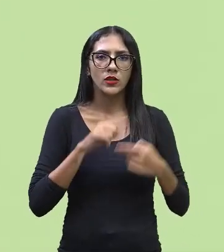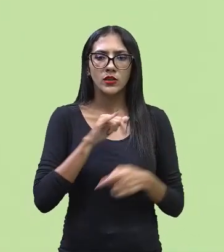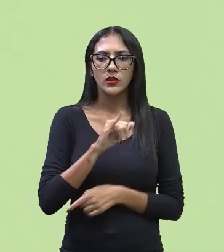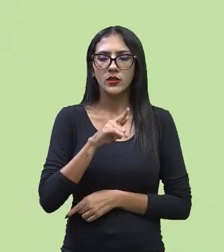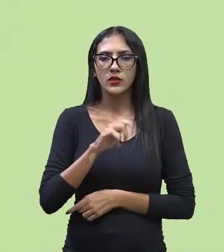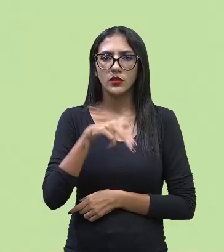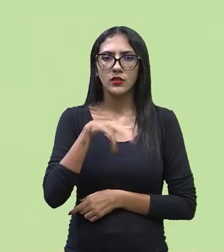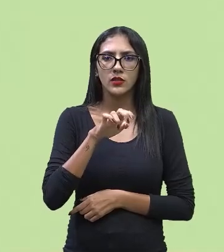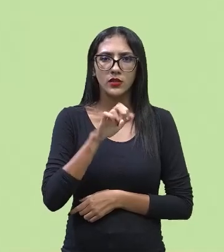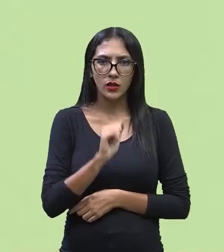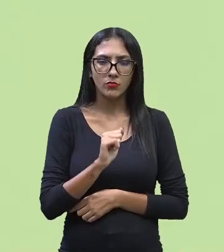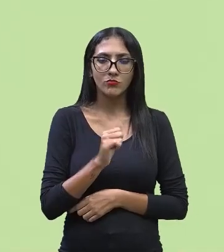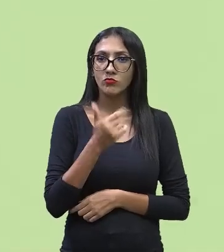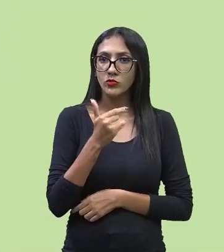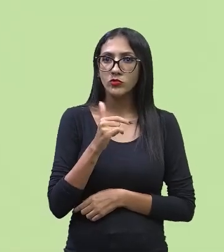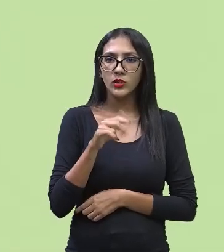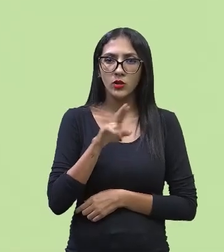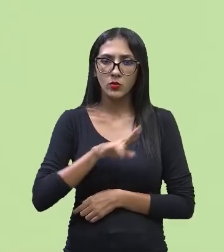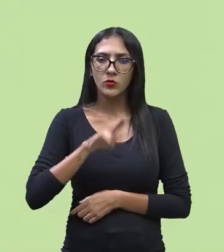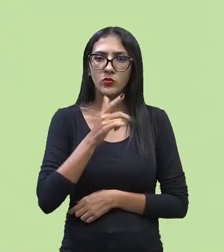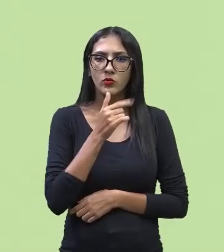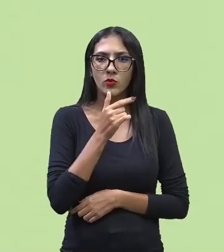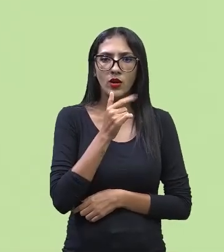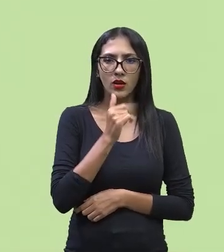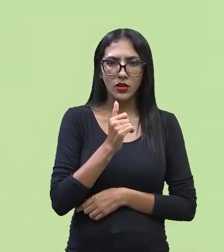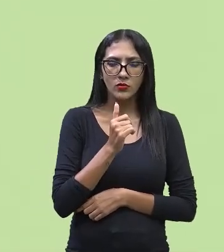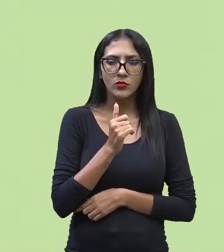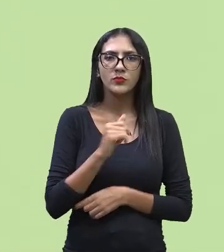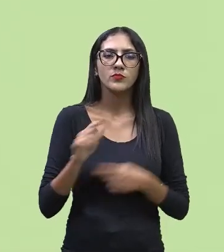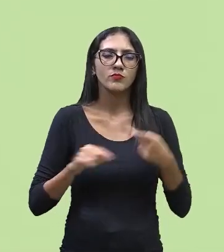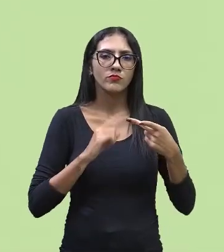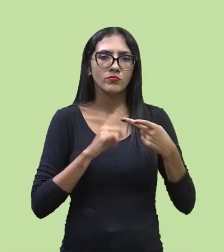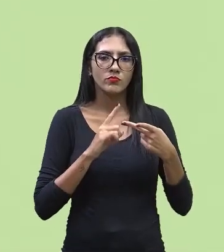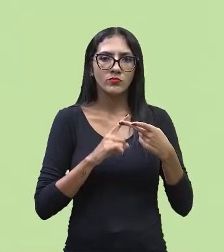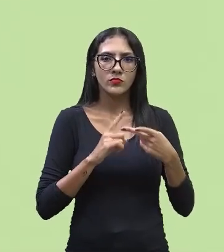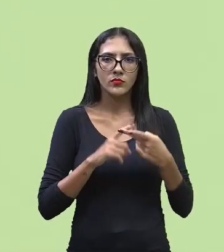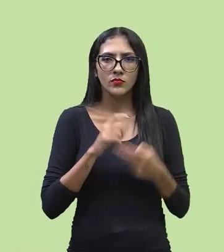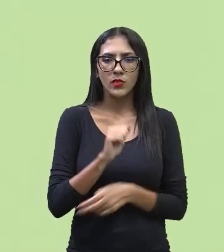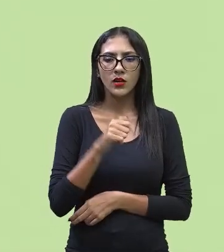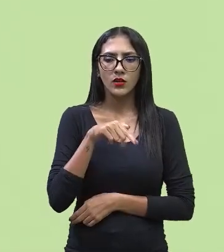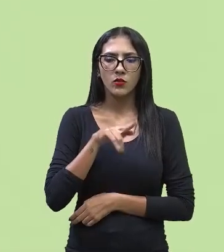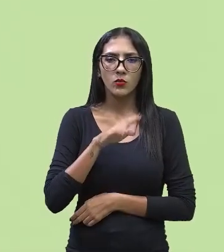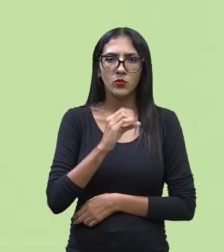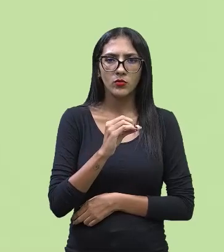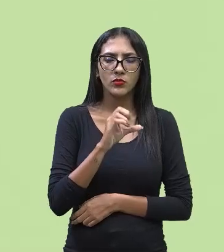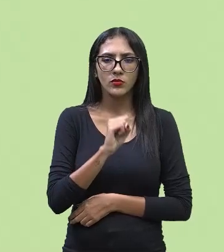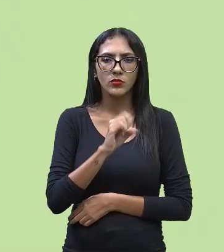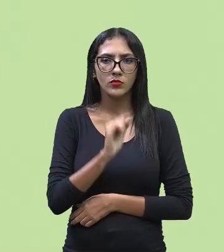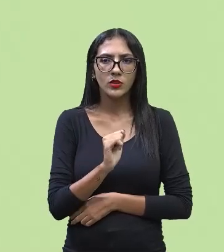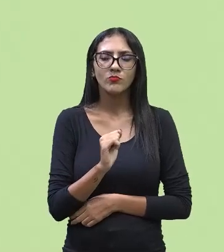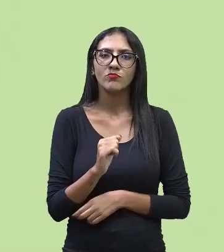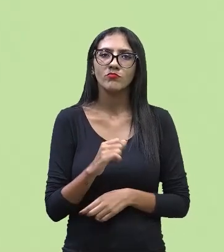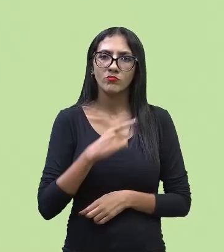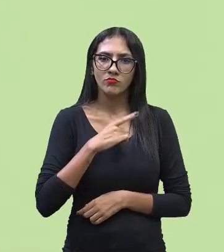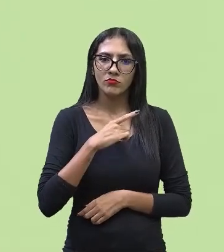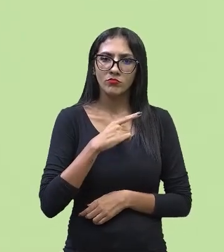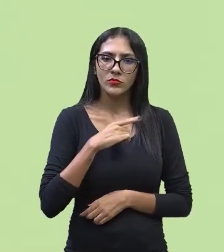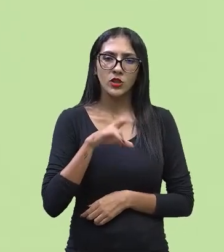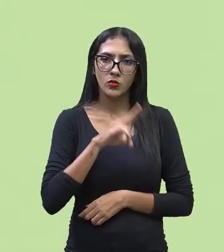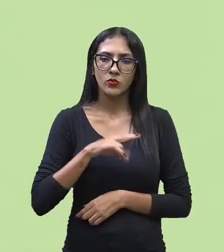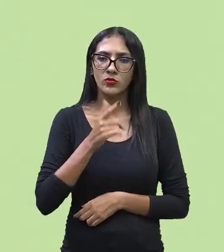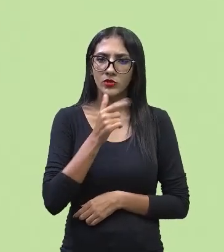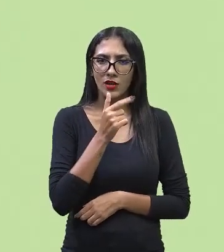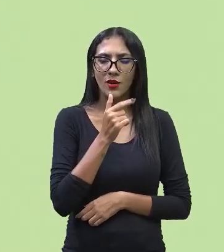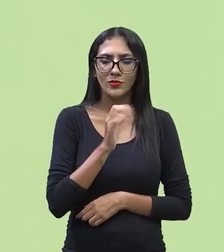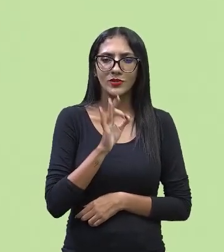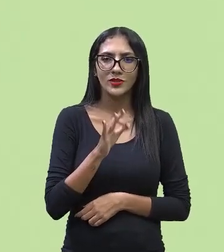ígnea, sem água, eletrólito fundido, e a eletrólise aquosa, que é quando esse eletrólito está dissolvido na